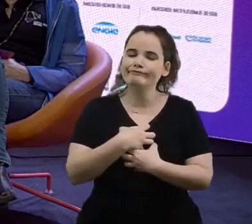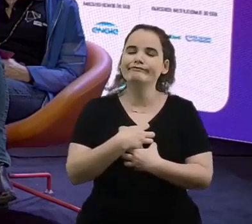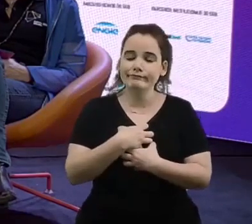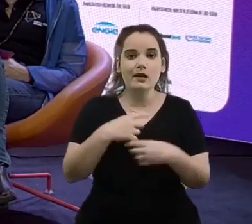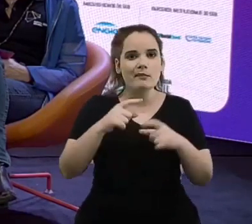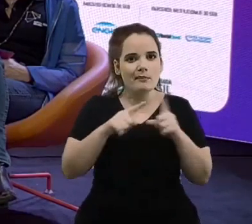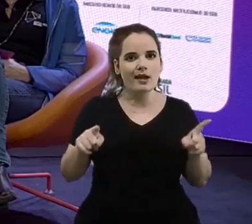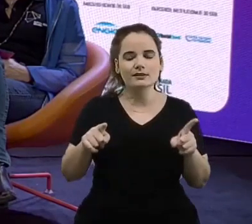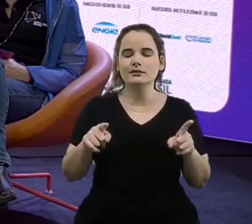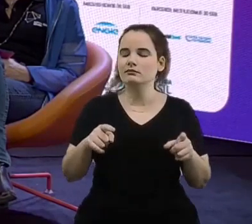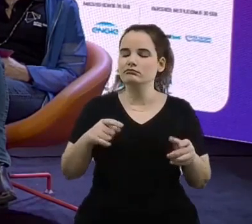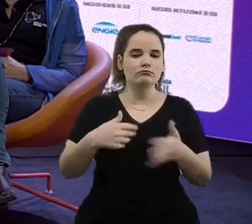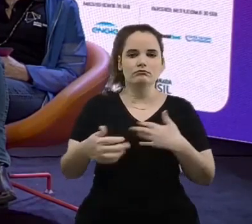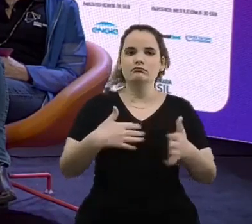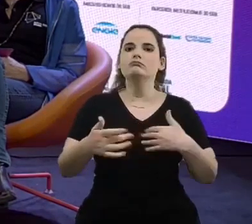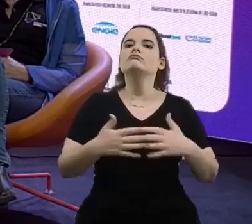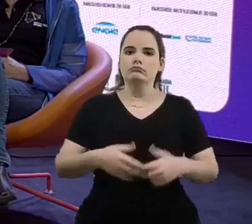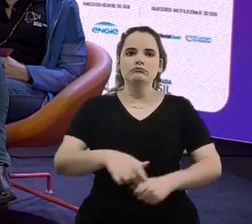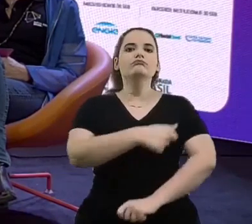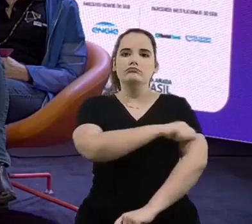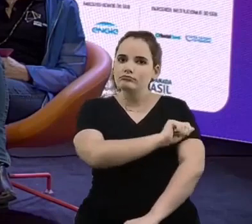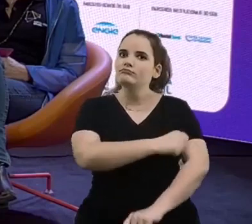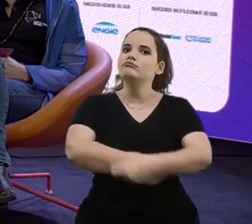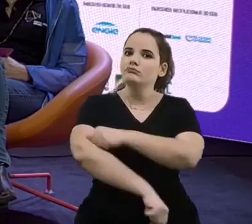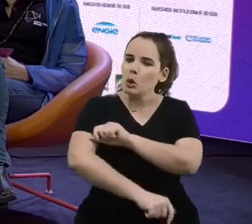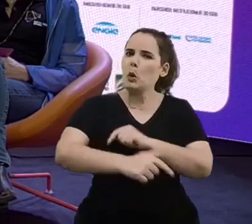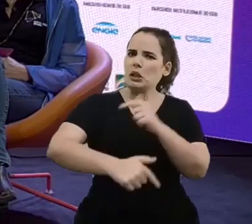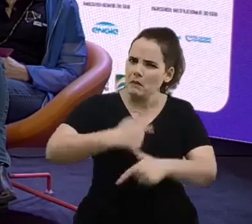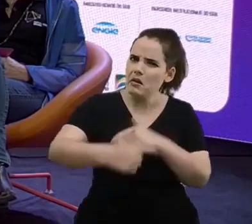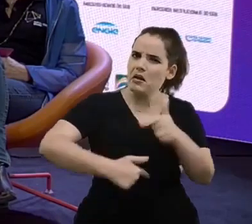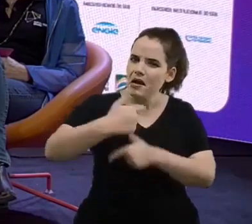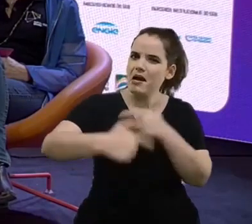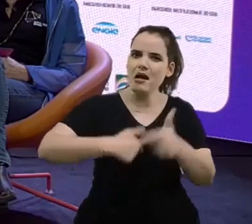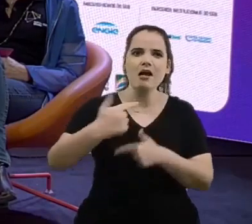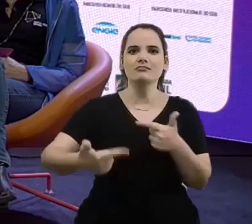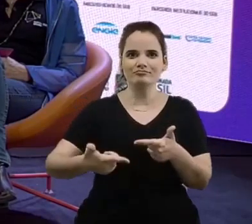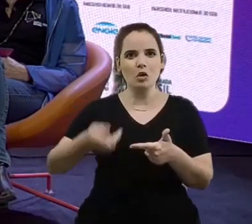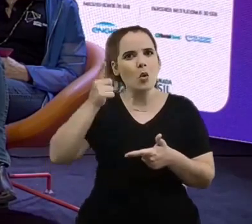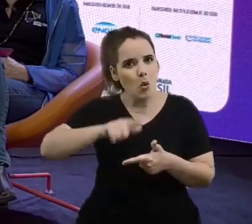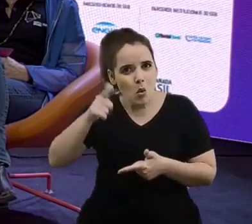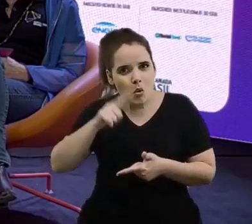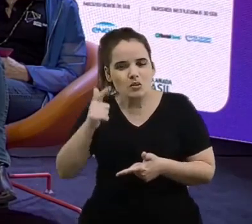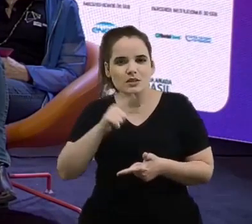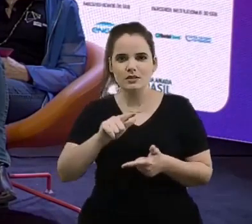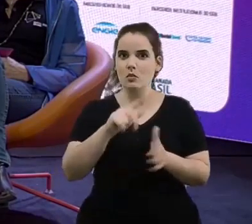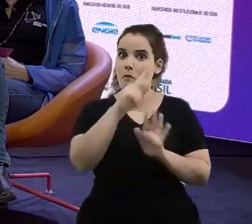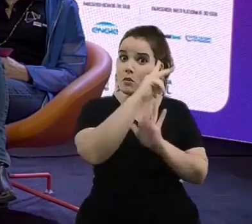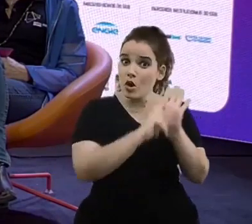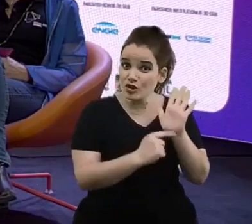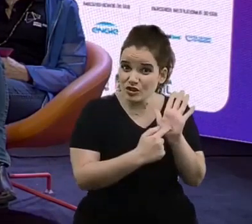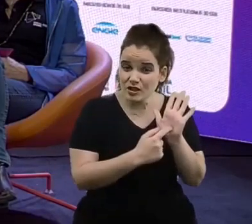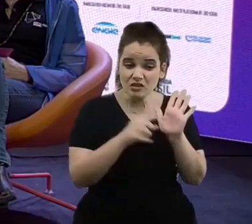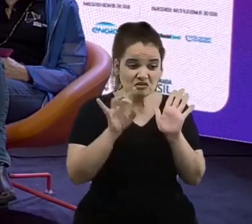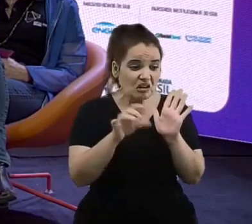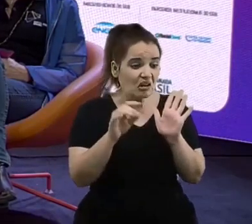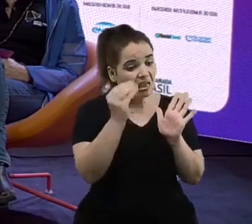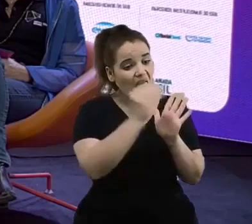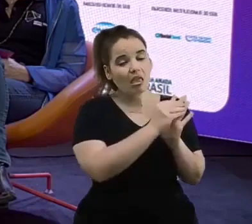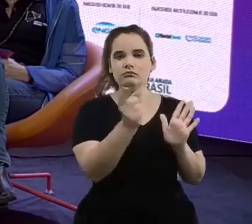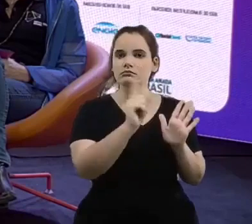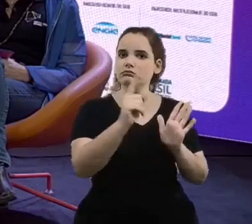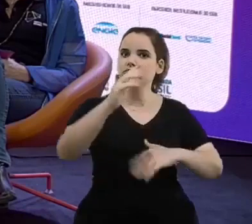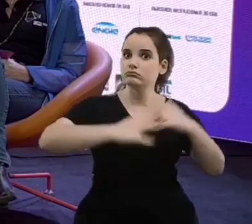conseguir trabalhar dessa maneira, com todos esses problemas, tirando ideias do papel, que não necessariamente era algo que vocês fariam,